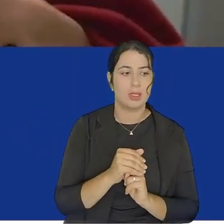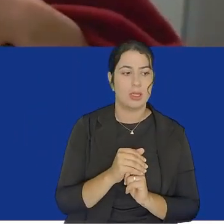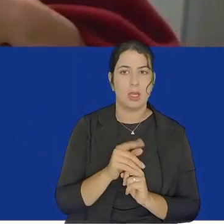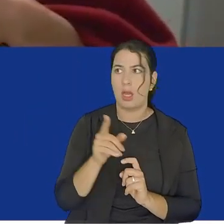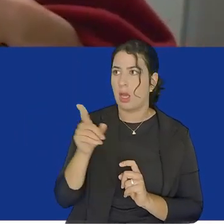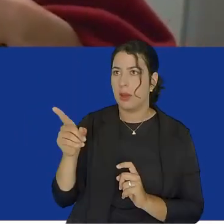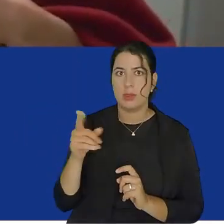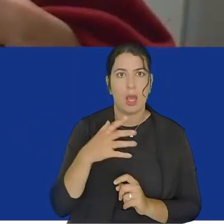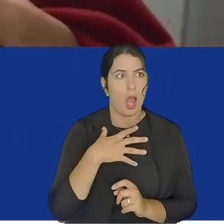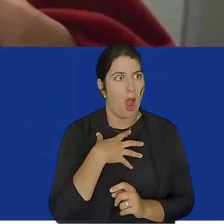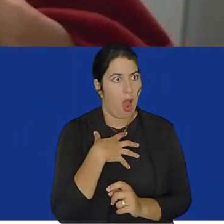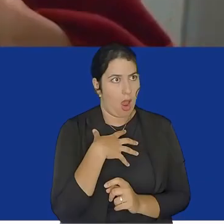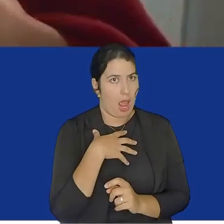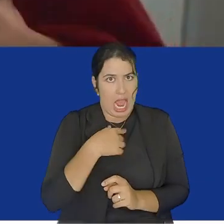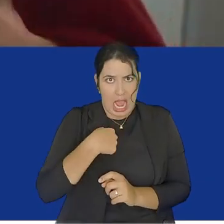é